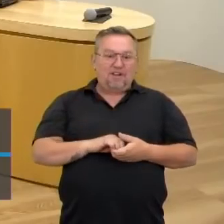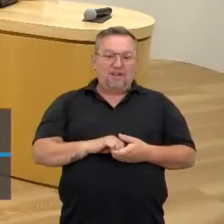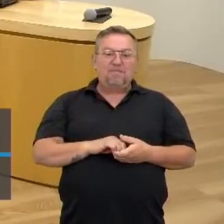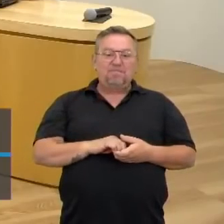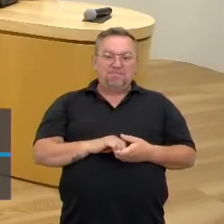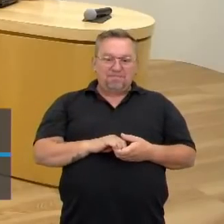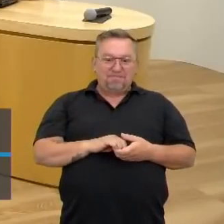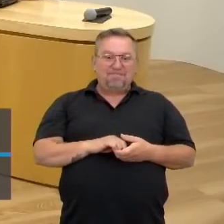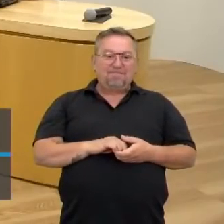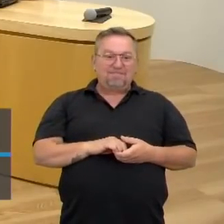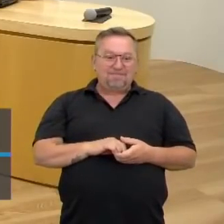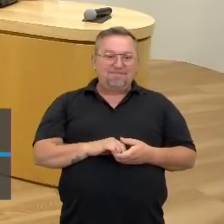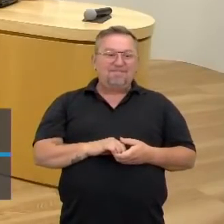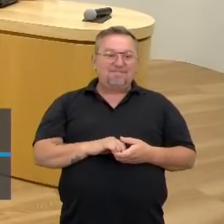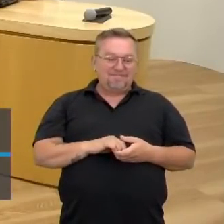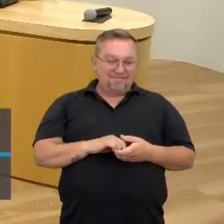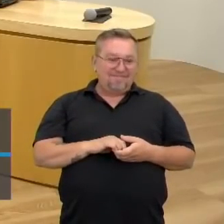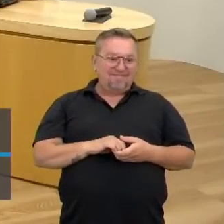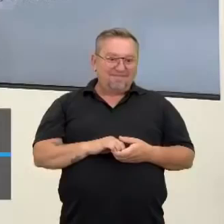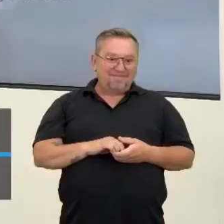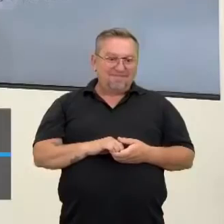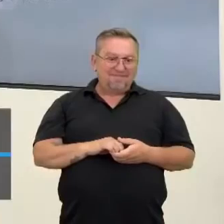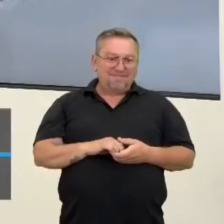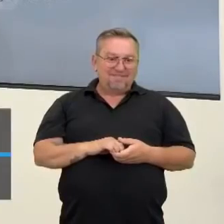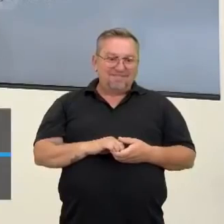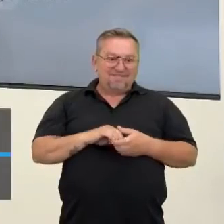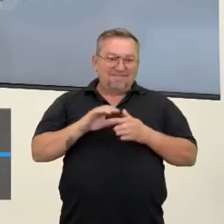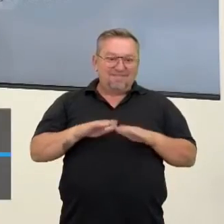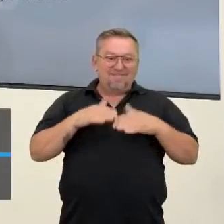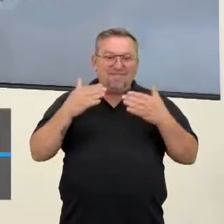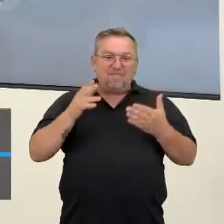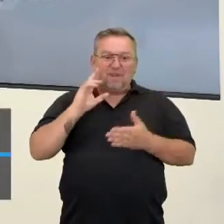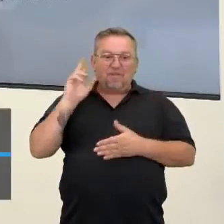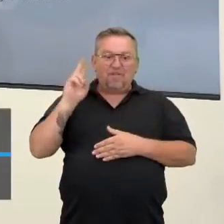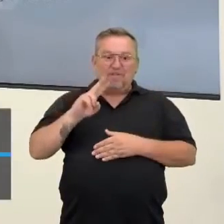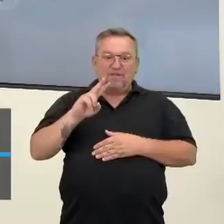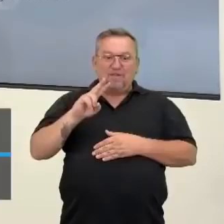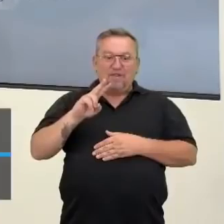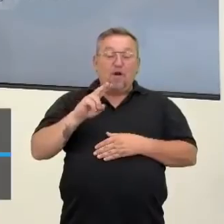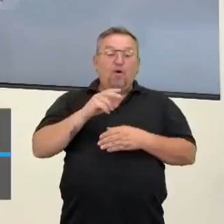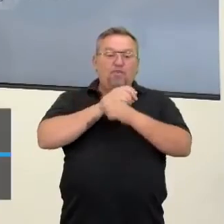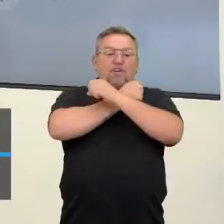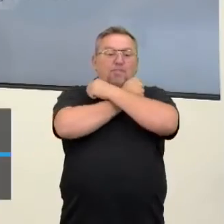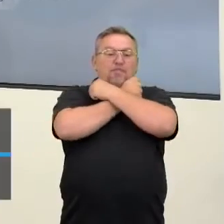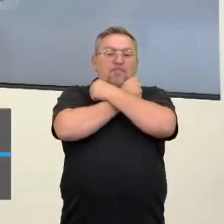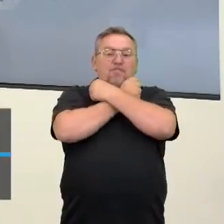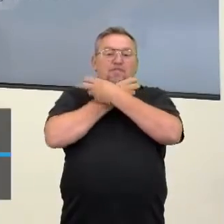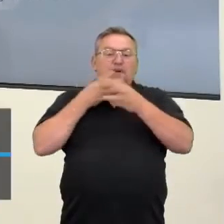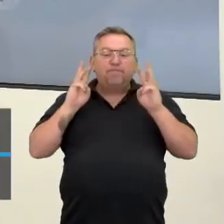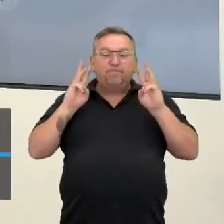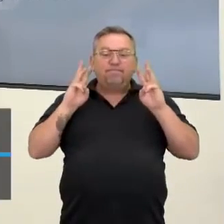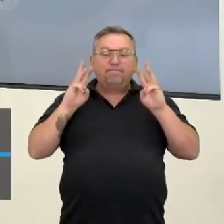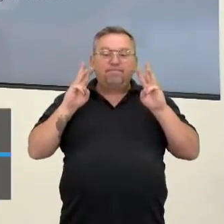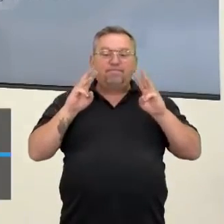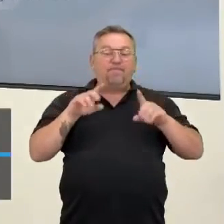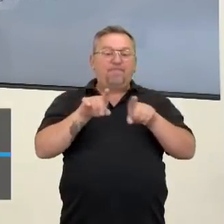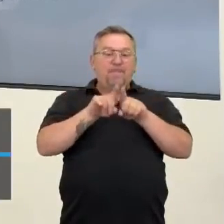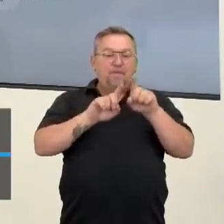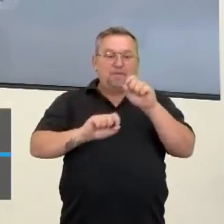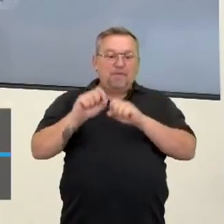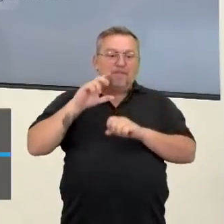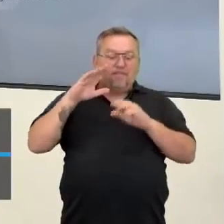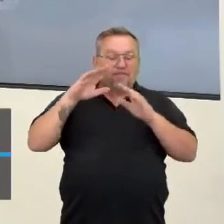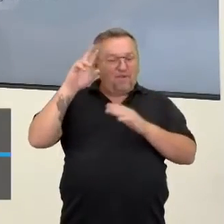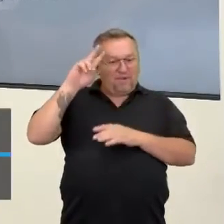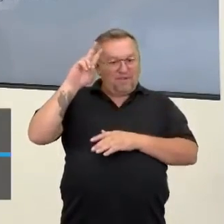story on something. He based his story on that. Então, Shakespeare não criou Romeo e Julieta, ele criou a história ali por